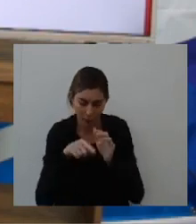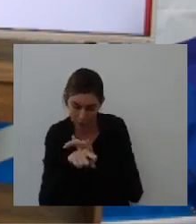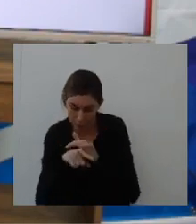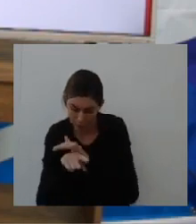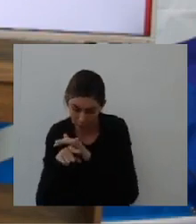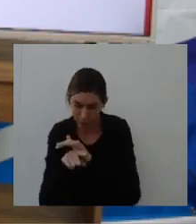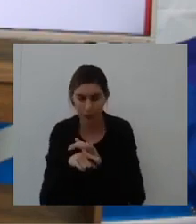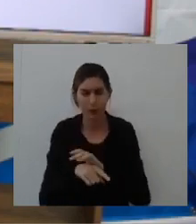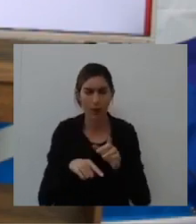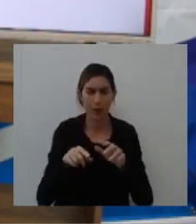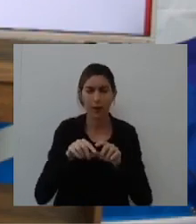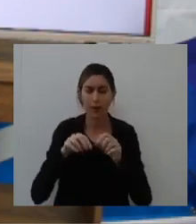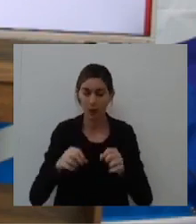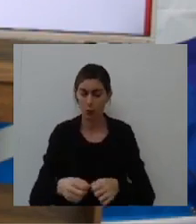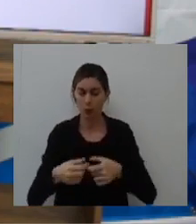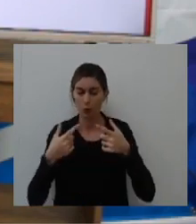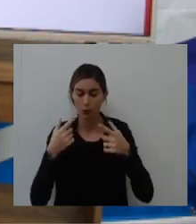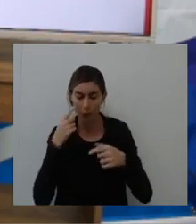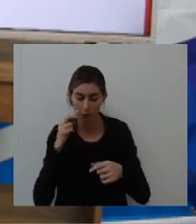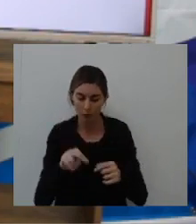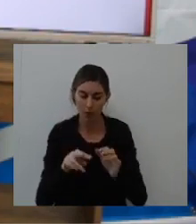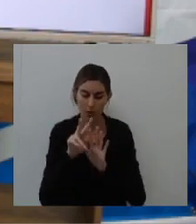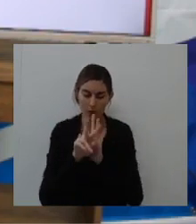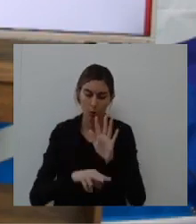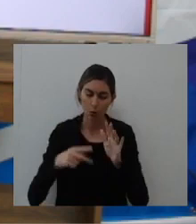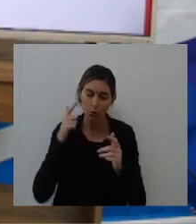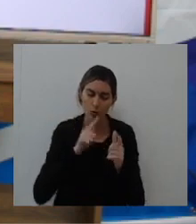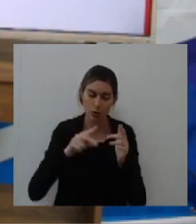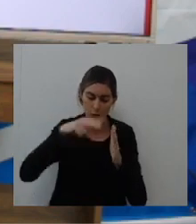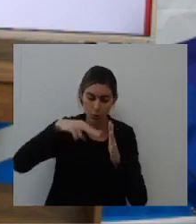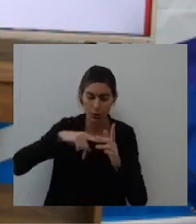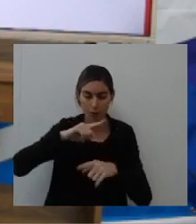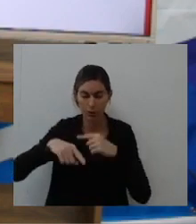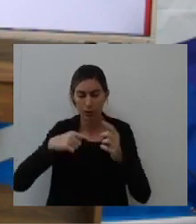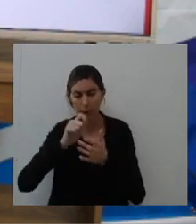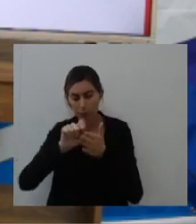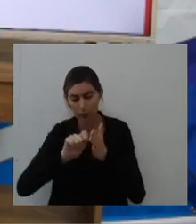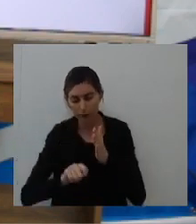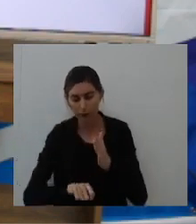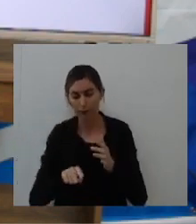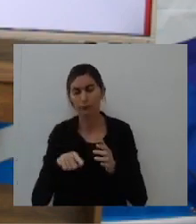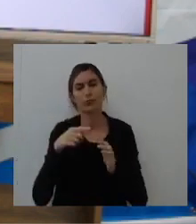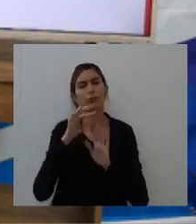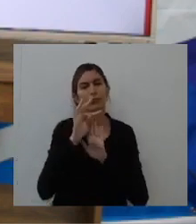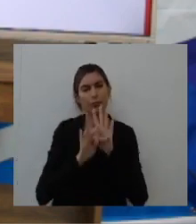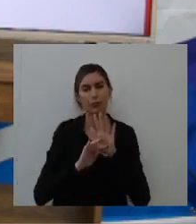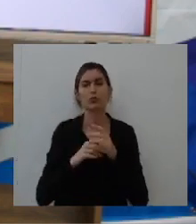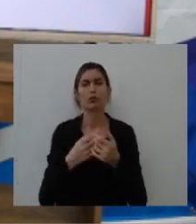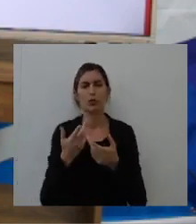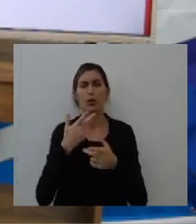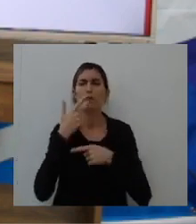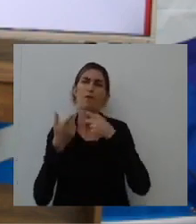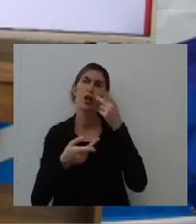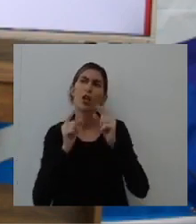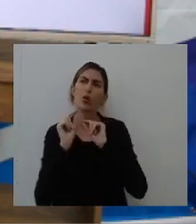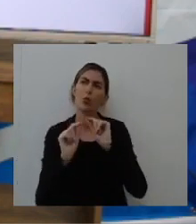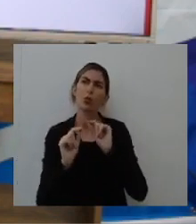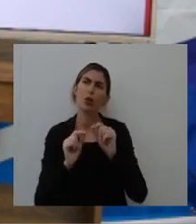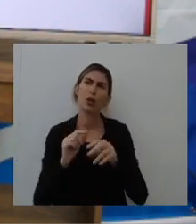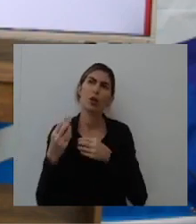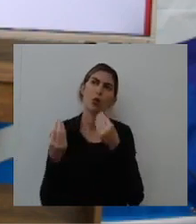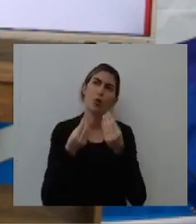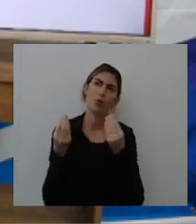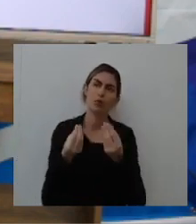aquilo que está materialmente ali, que tu consegue ler. Depois tu vai para aquilo que ele talvez quis dizer, como é que ele